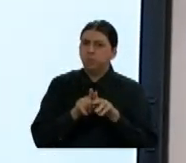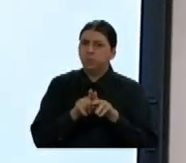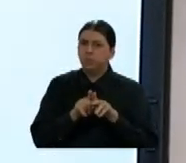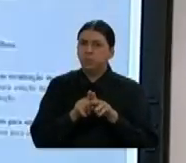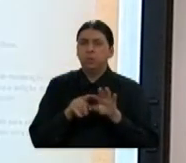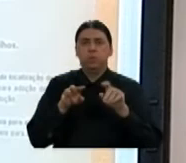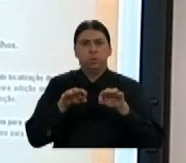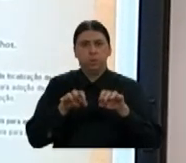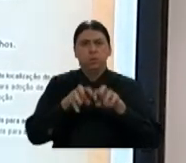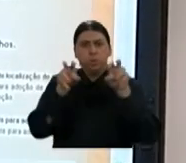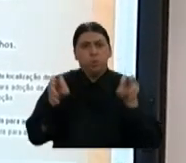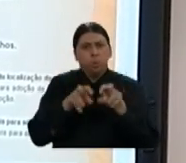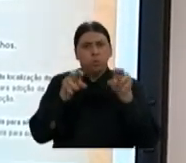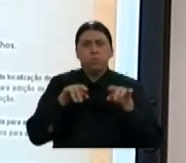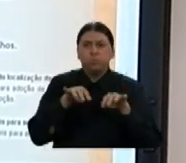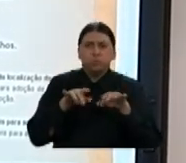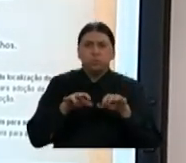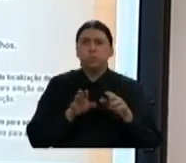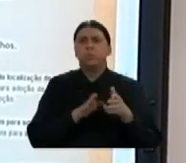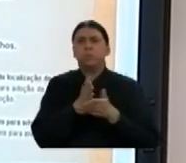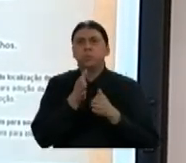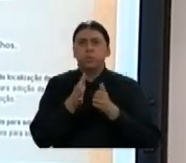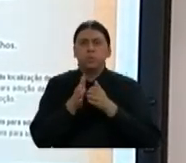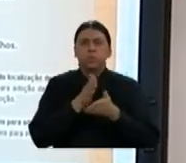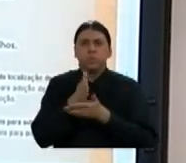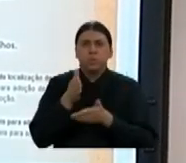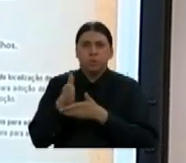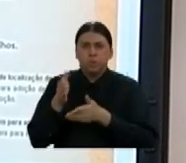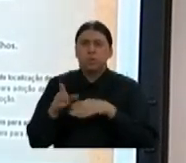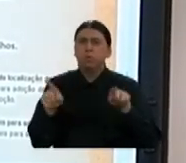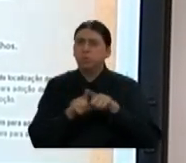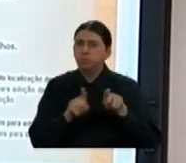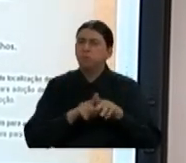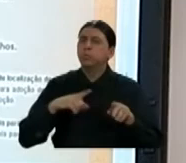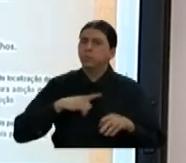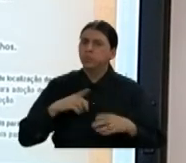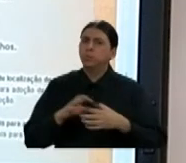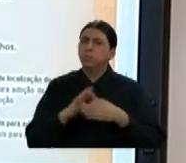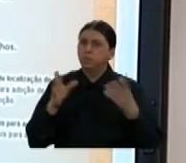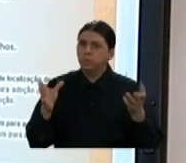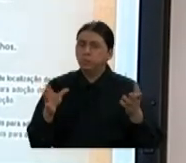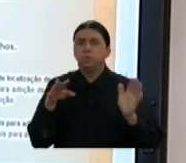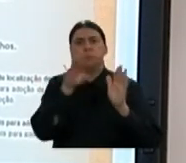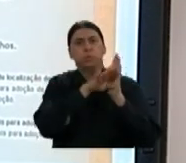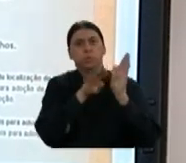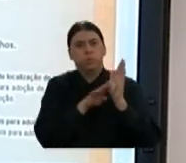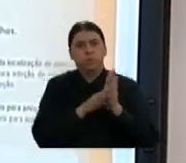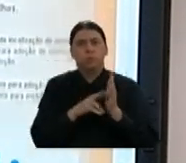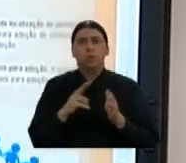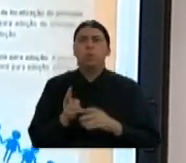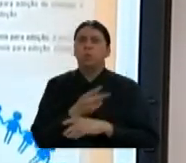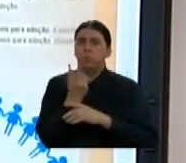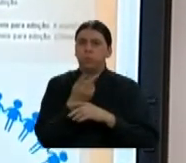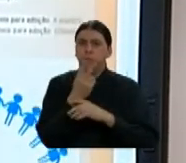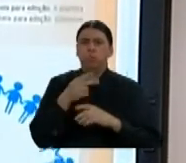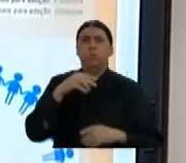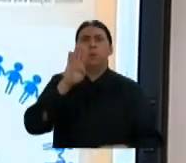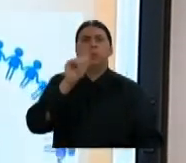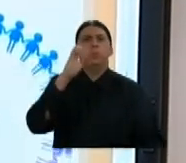da infância e juventude nós temos tão disponível o projeto câncer